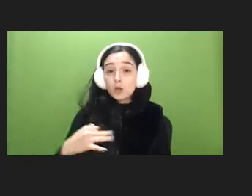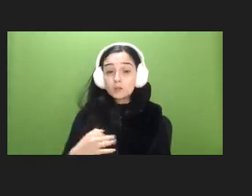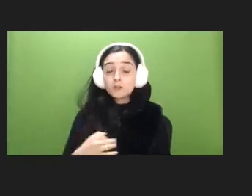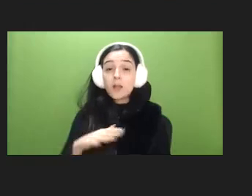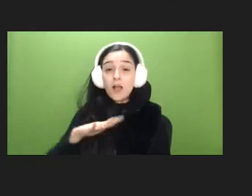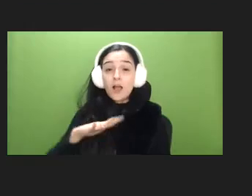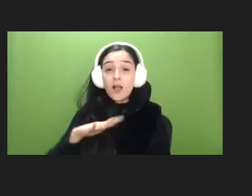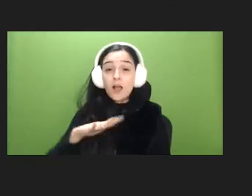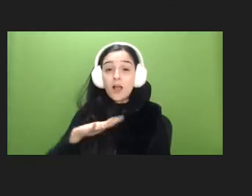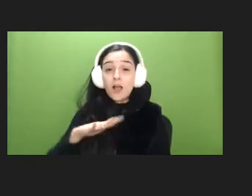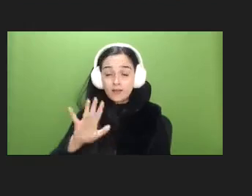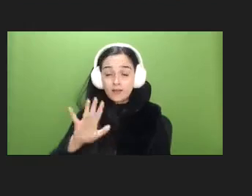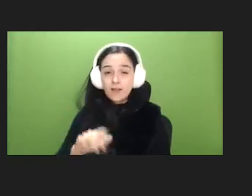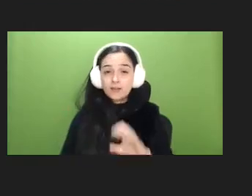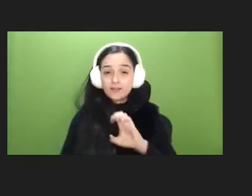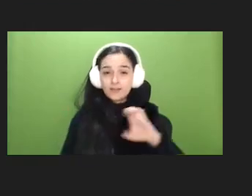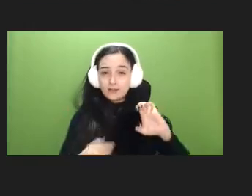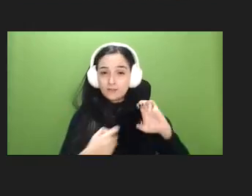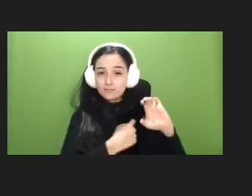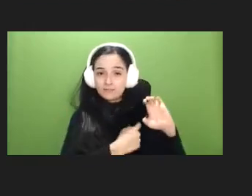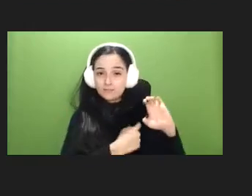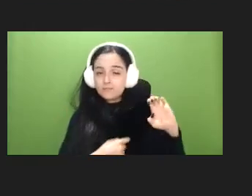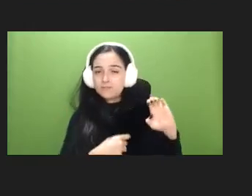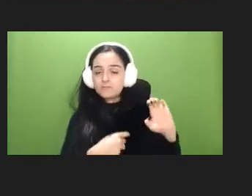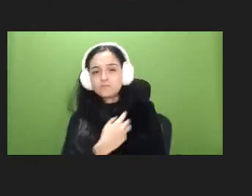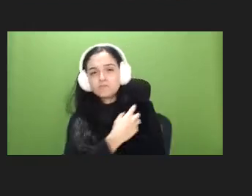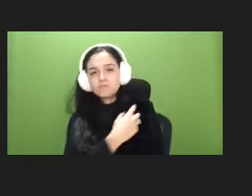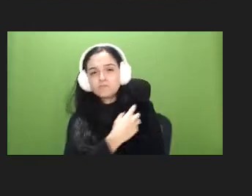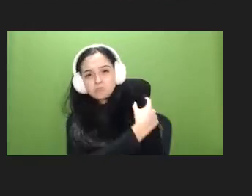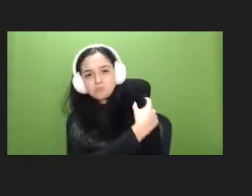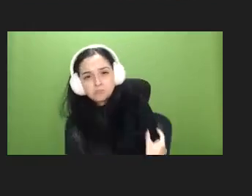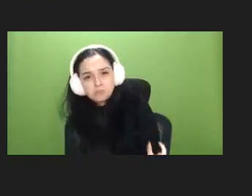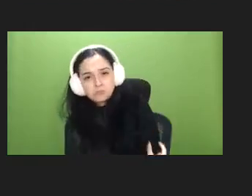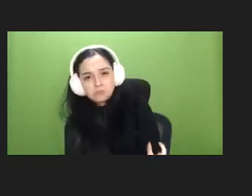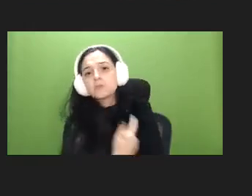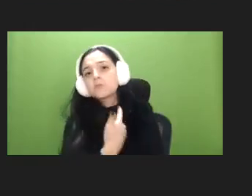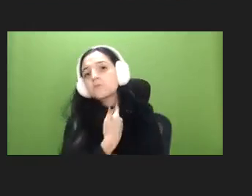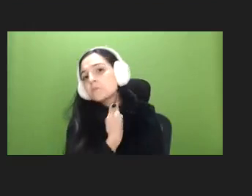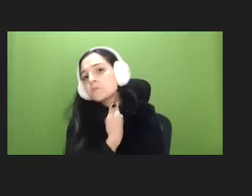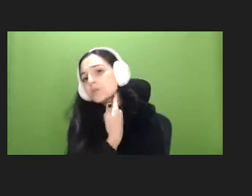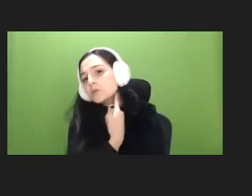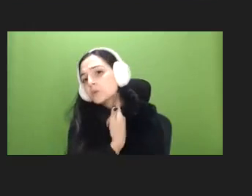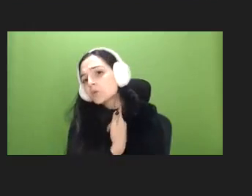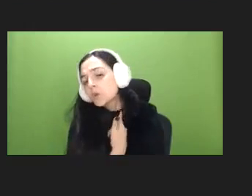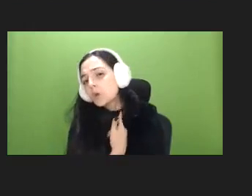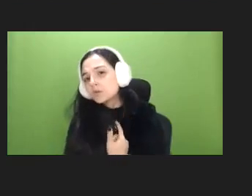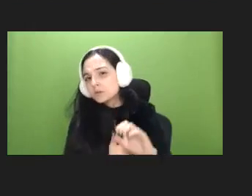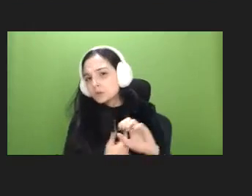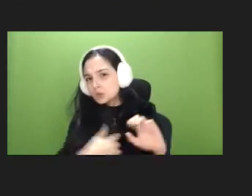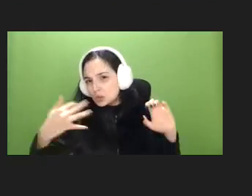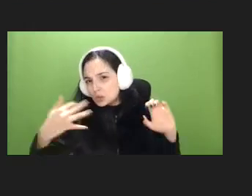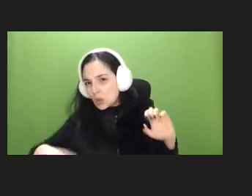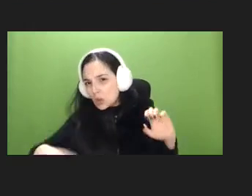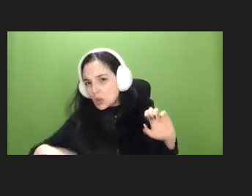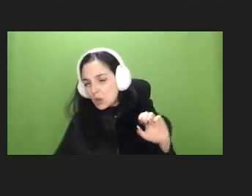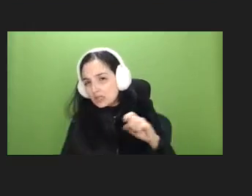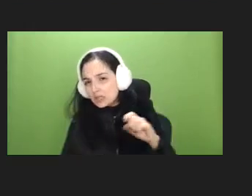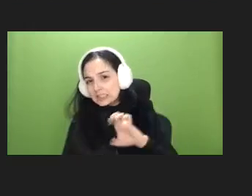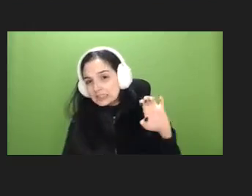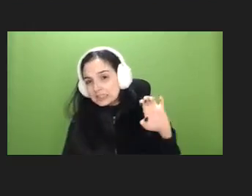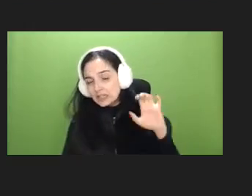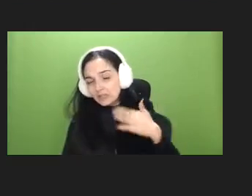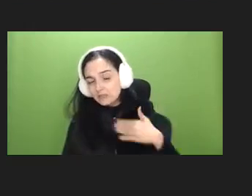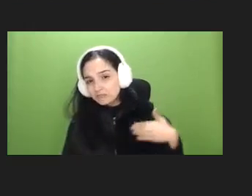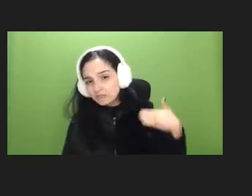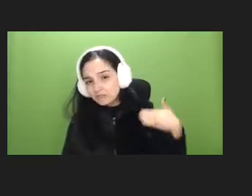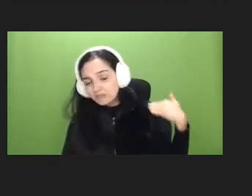para o pescoço, vai para as costas, que elas procurem uma unidade de saúde, uma unidade de atendimento de